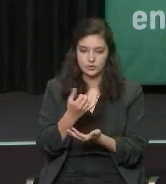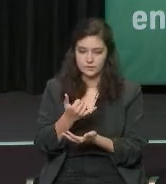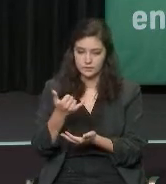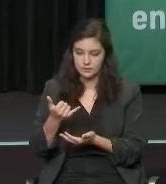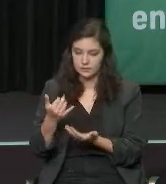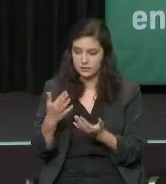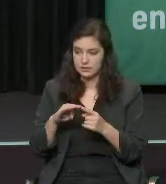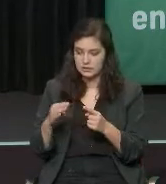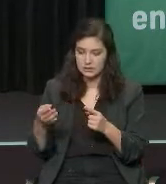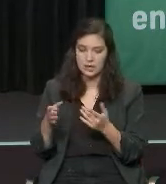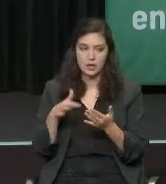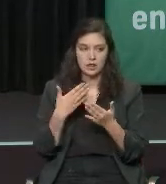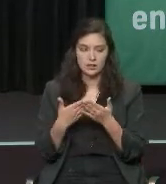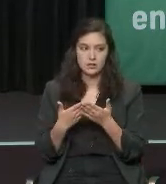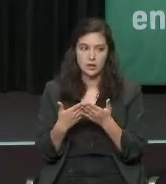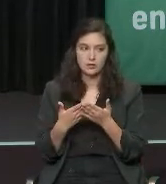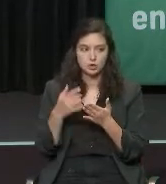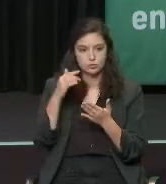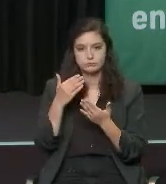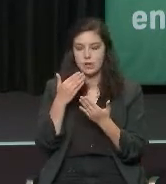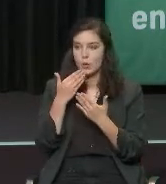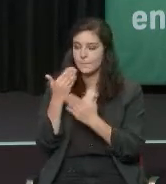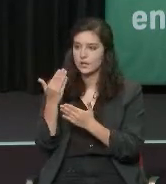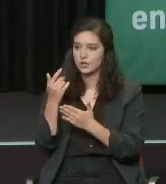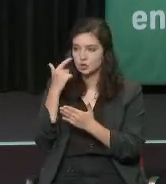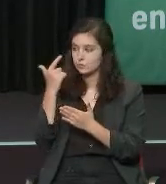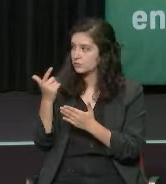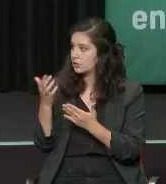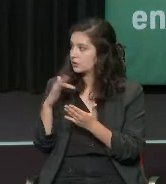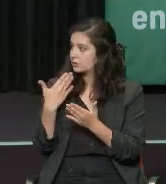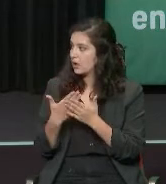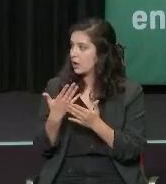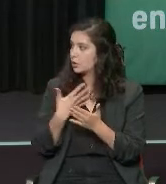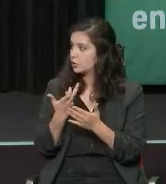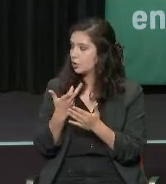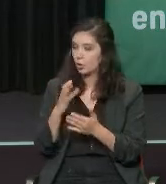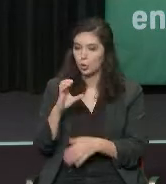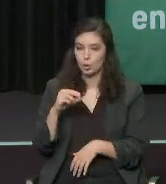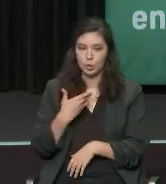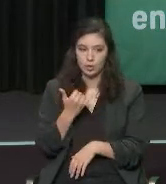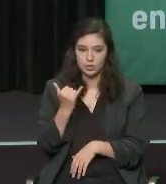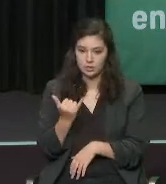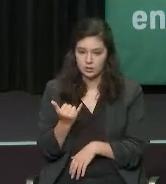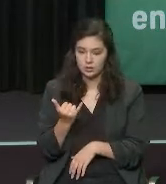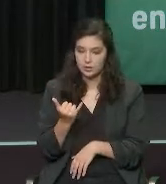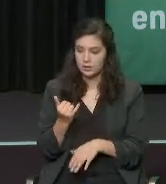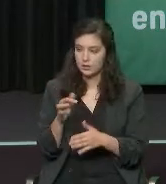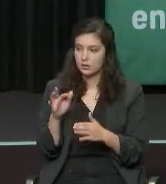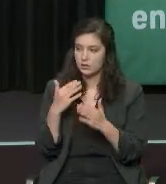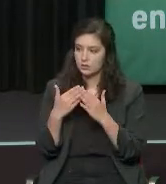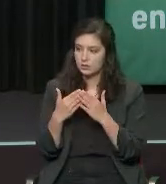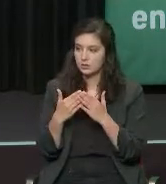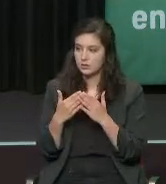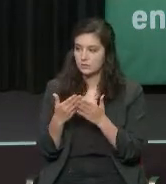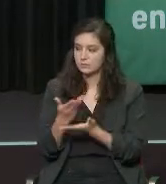Ciência 2022. Gostaria de agradecer em particular ao meu amigo Dr. Condi